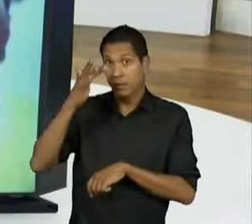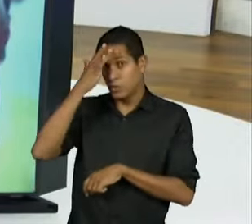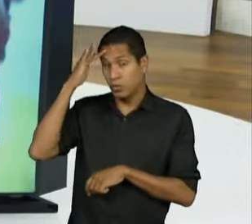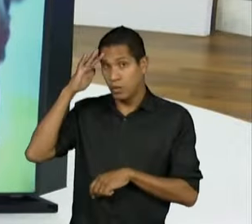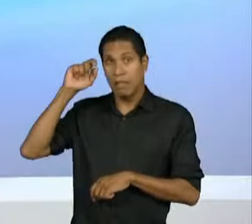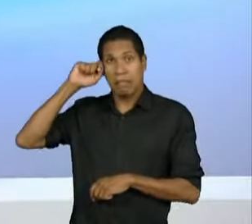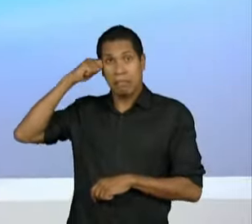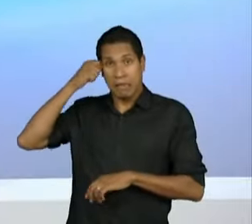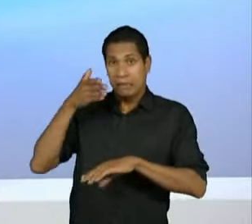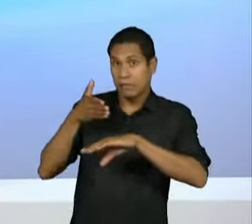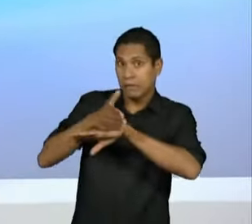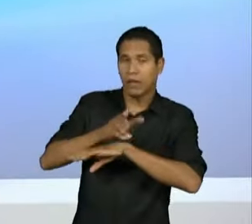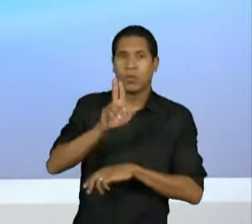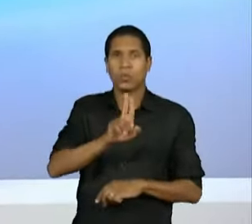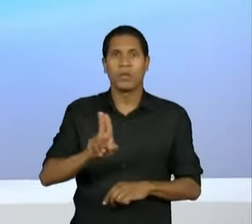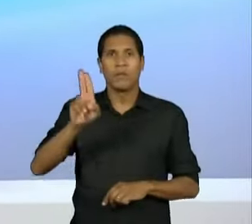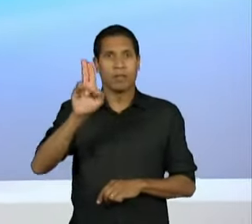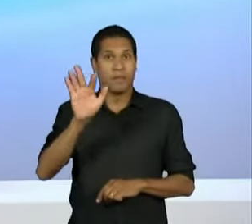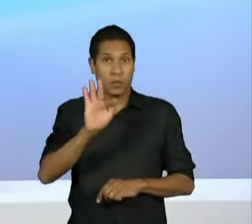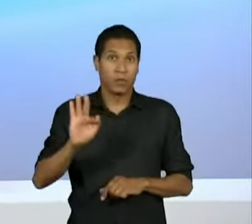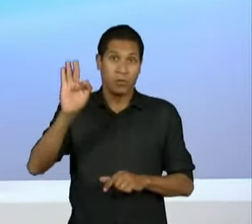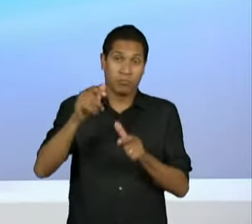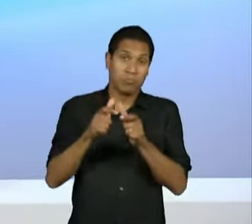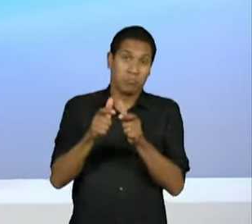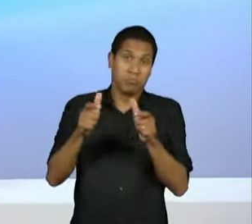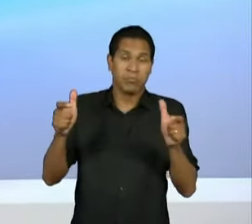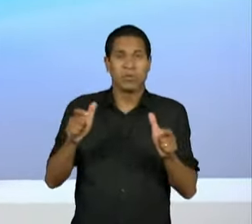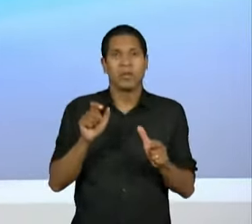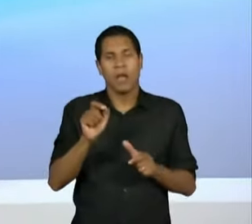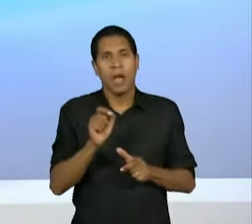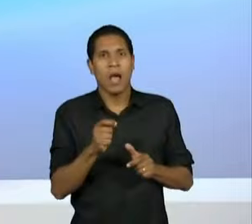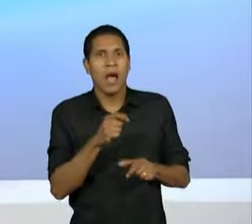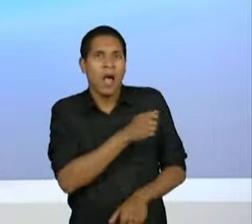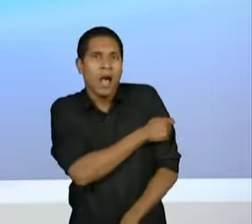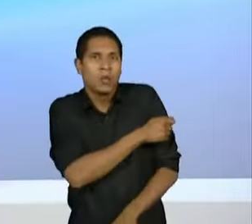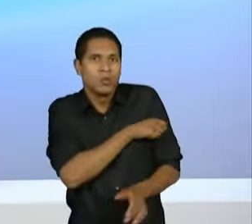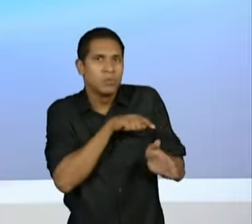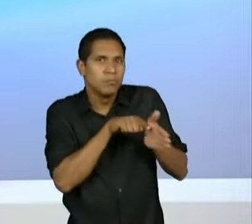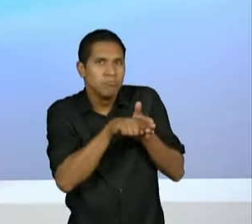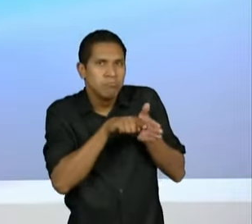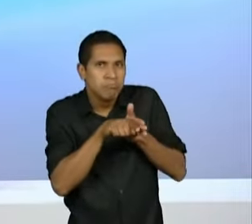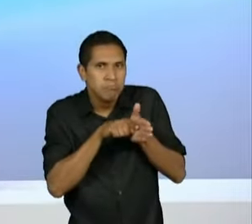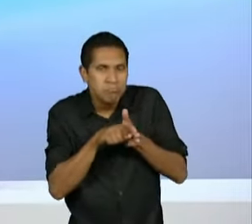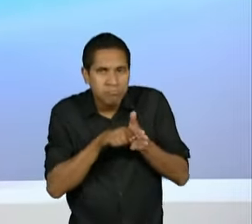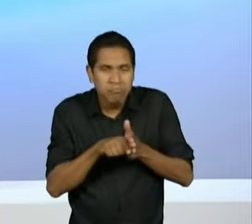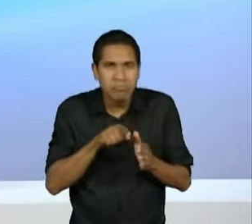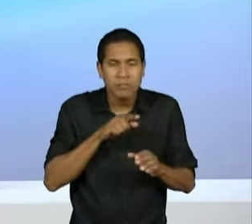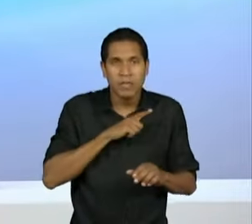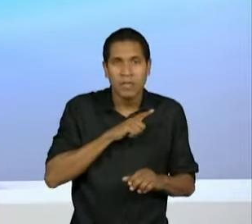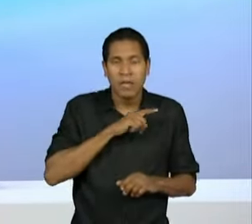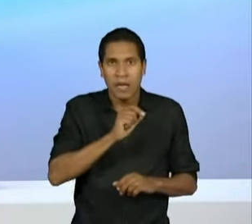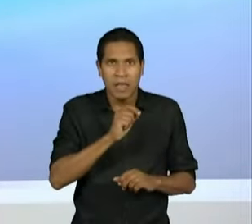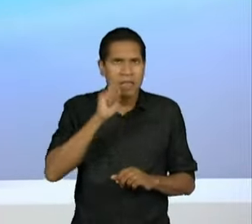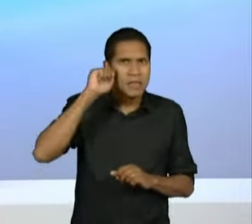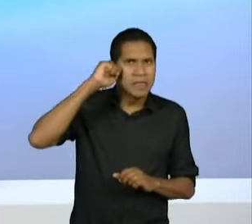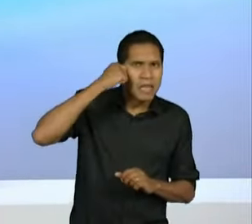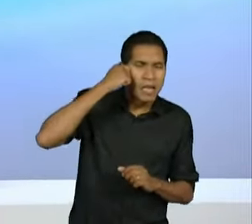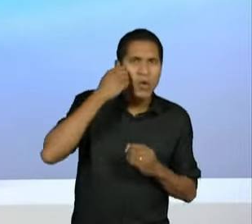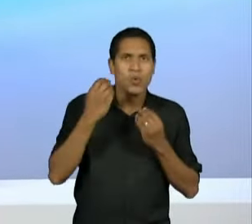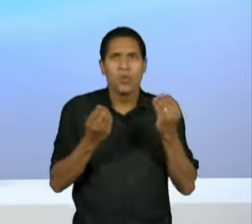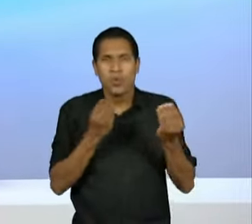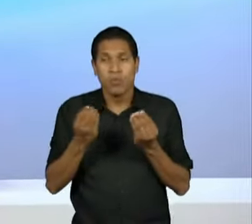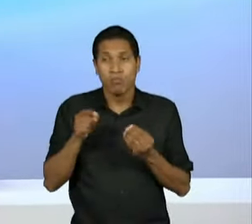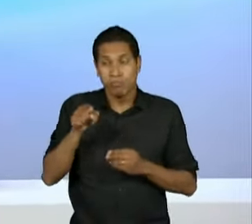pessoas negras à universidade, a um maior número de pesquisadores negros, a uma maior conscientização? A senhora acha que esse processo